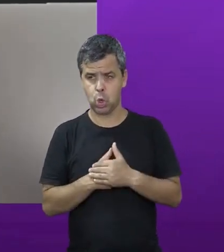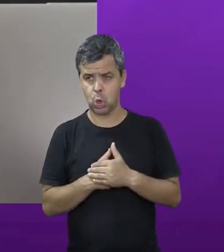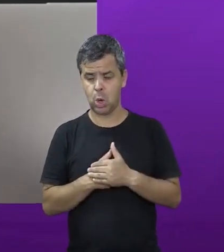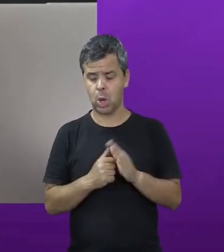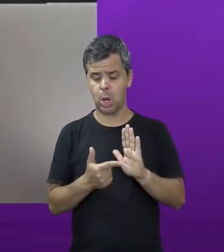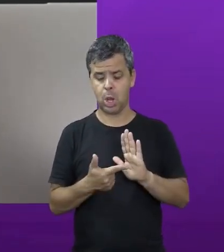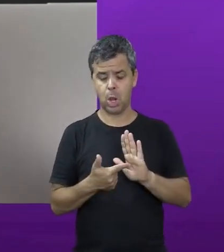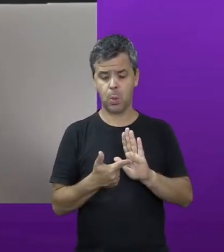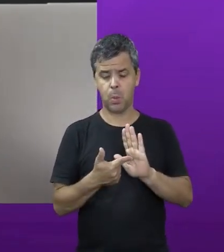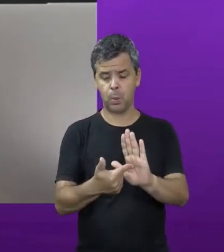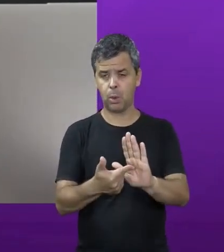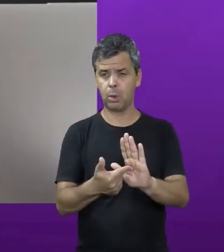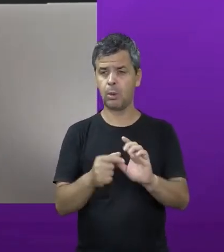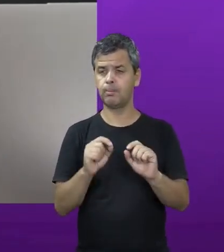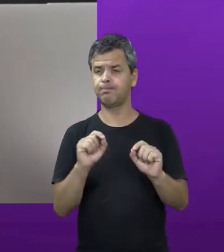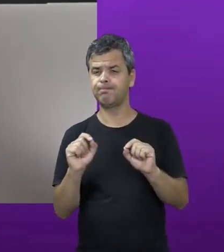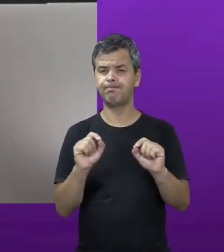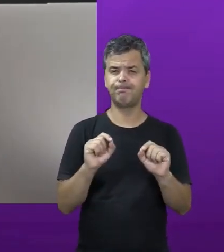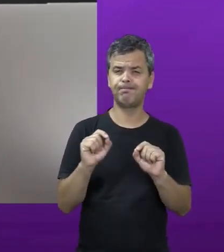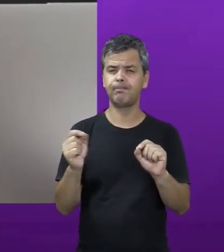mostra essa